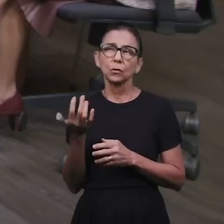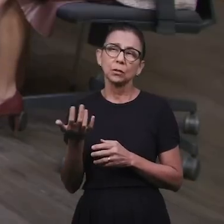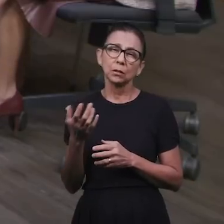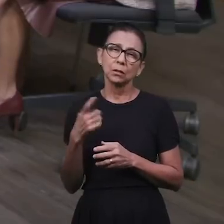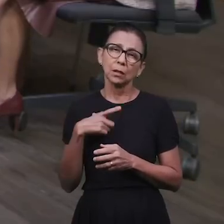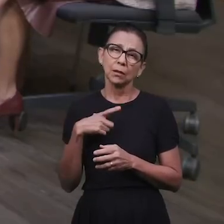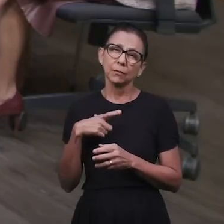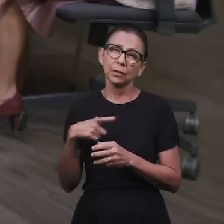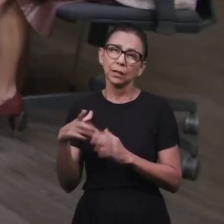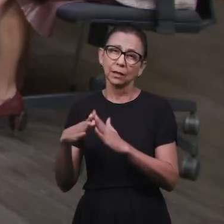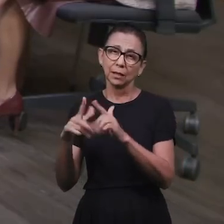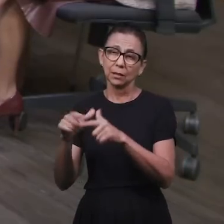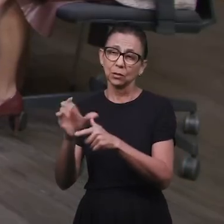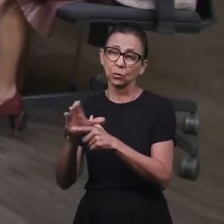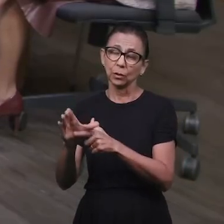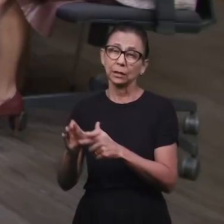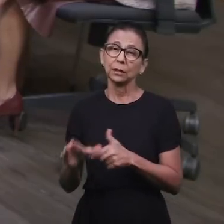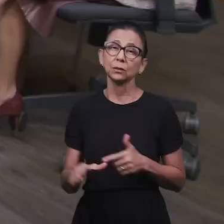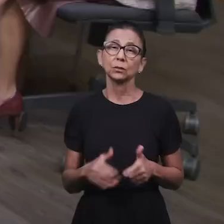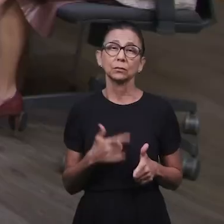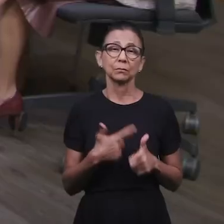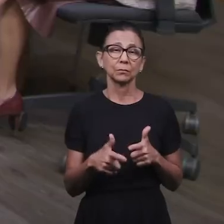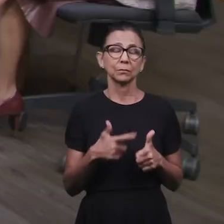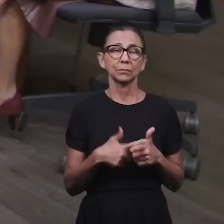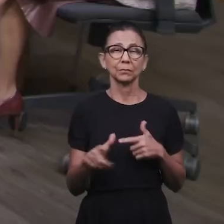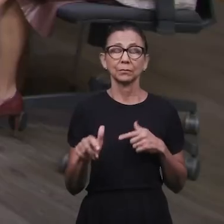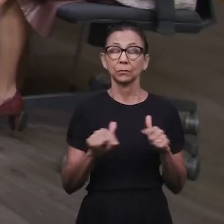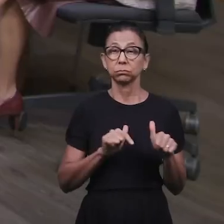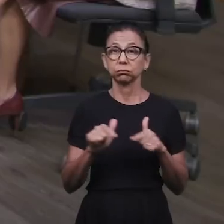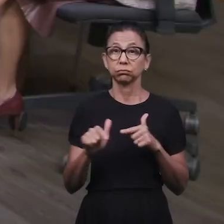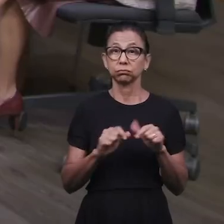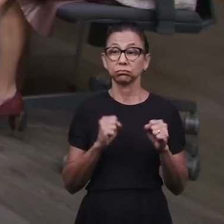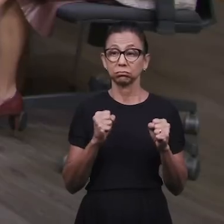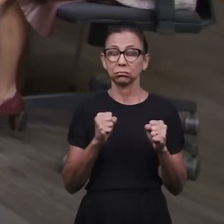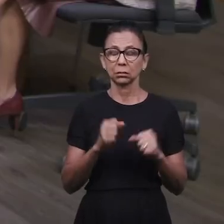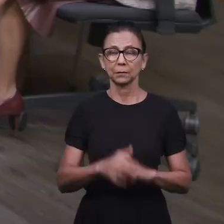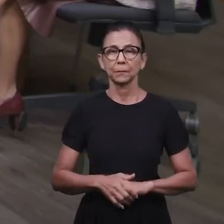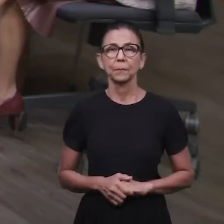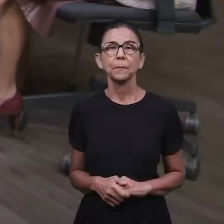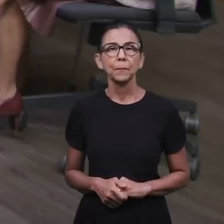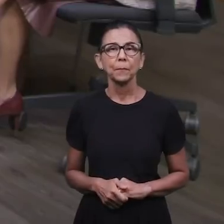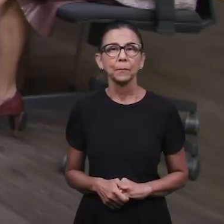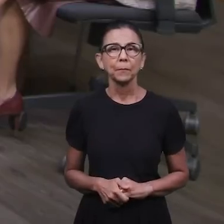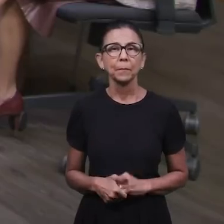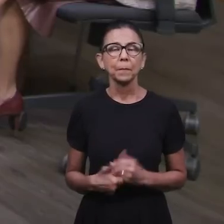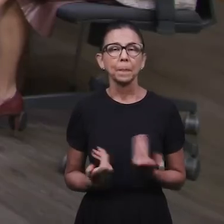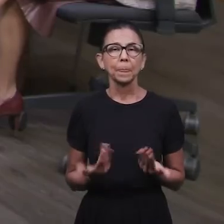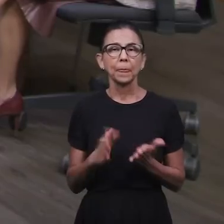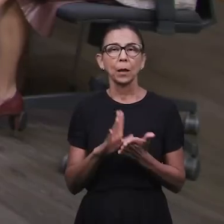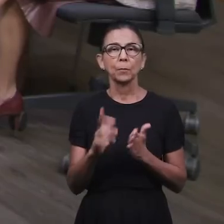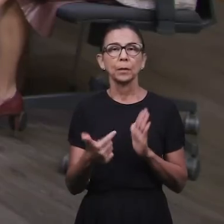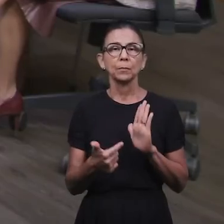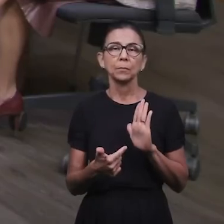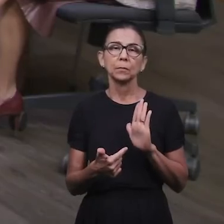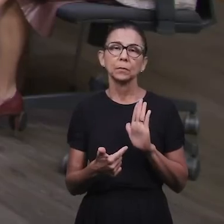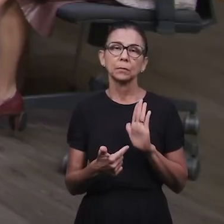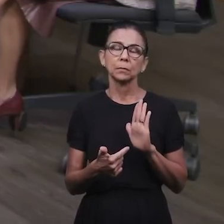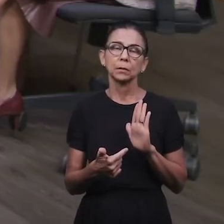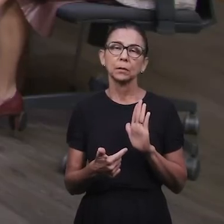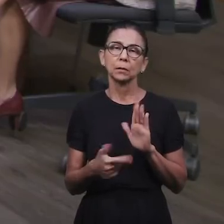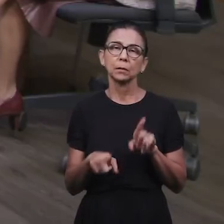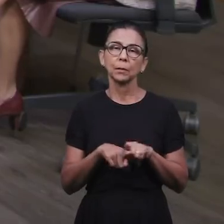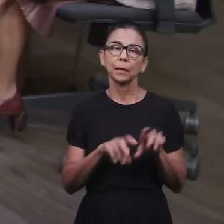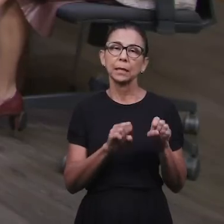seja, não entrarmos nas mesmas dificuldades que a igreja de Corinto entrou. Mas a palavra, ela nos ensina, e eu acho